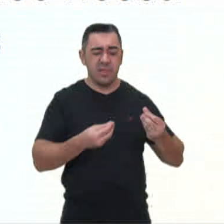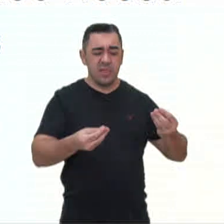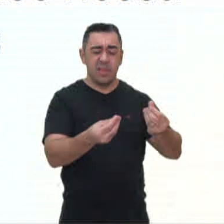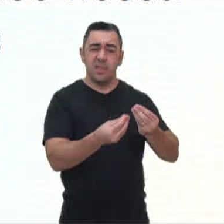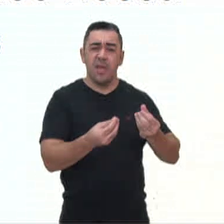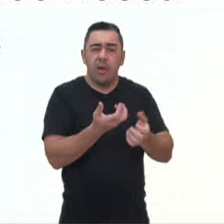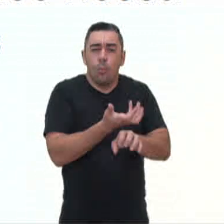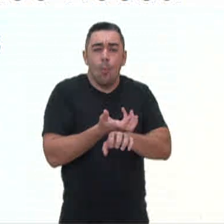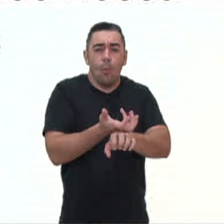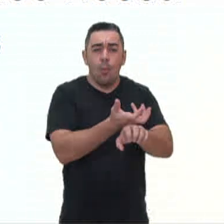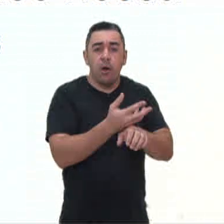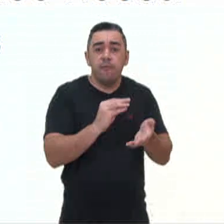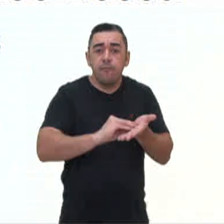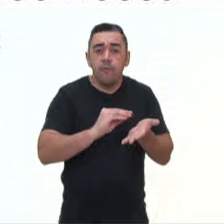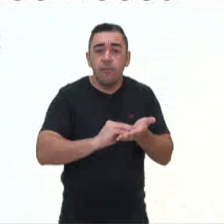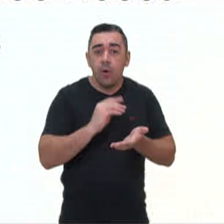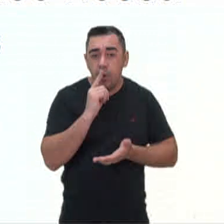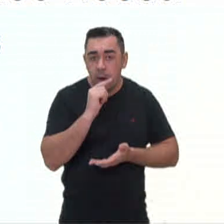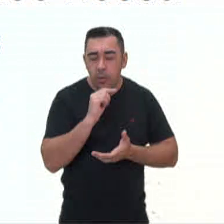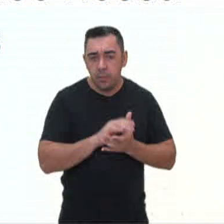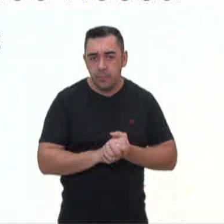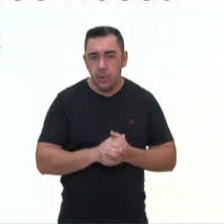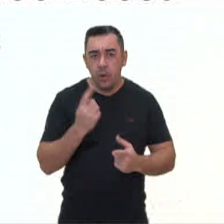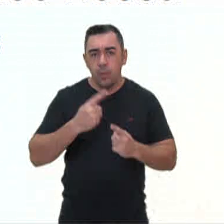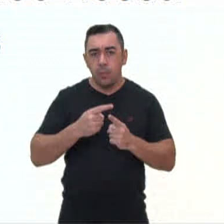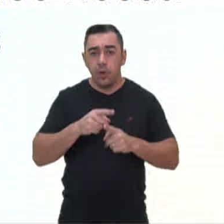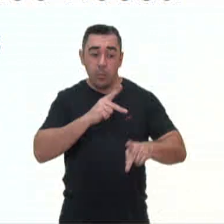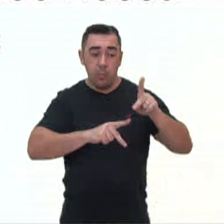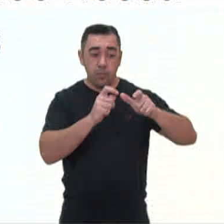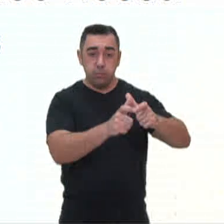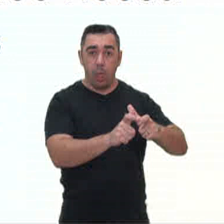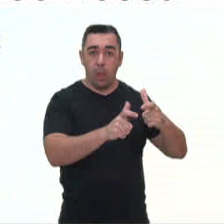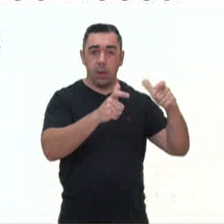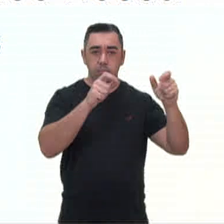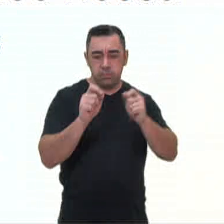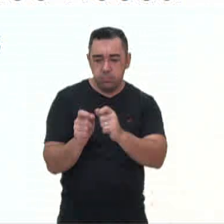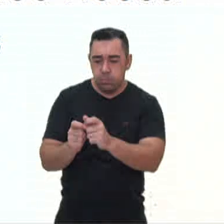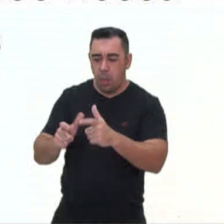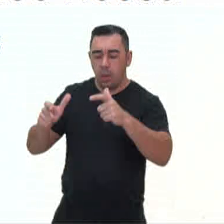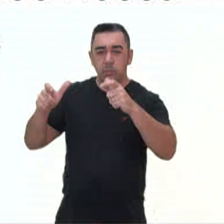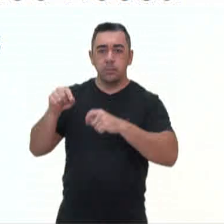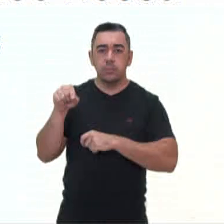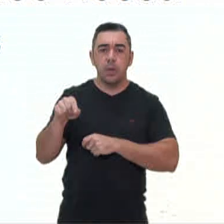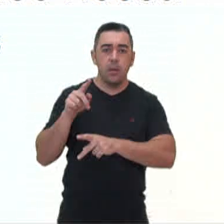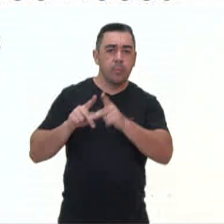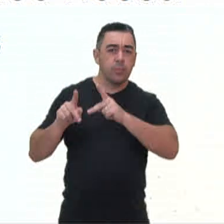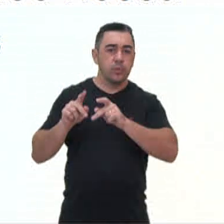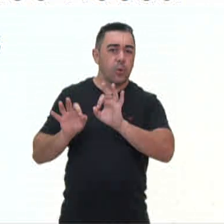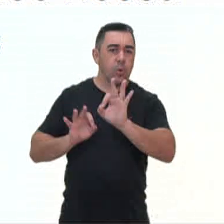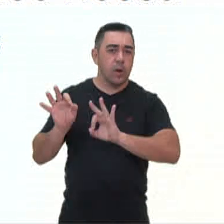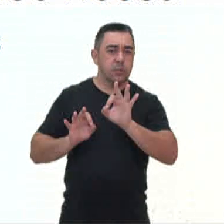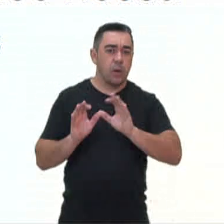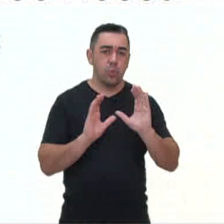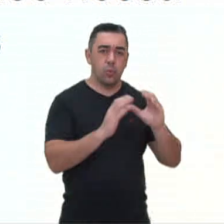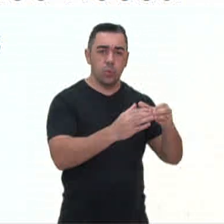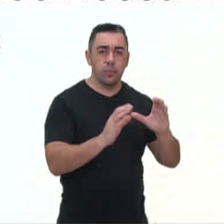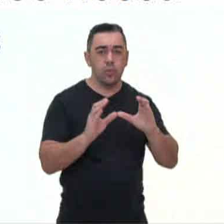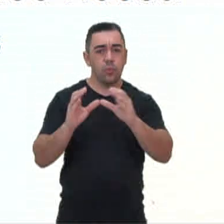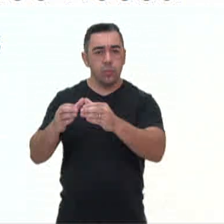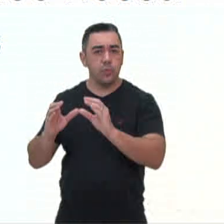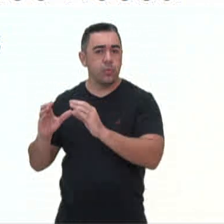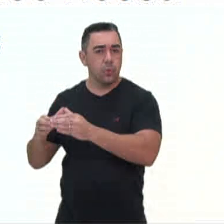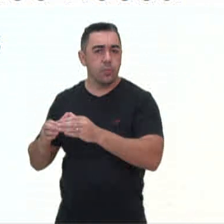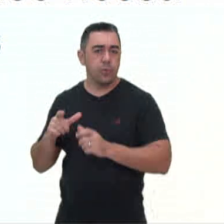de água. O que estimulou o povoamento e fez com que fosse ocupado por populações organizadas em pequenos grupos